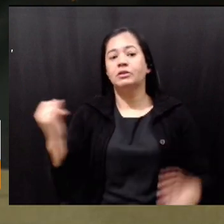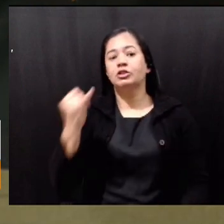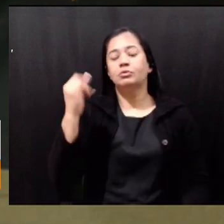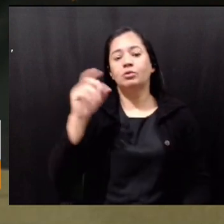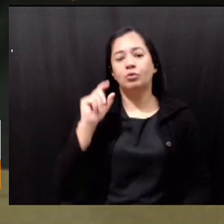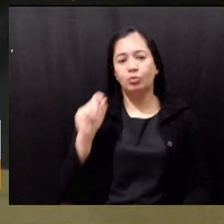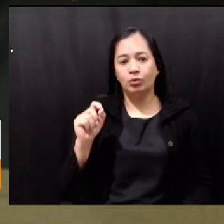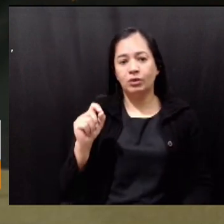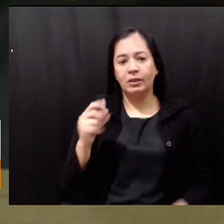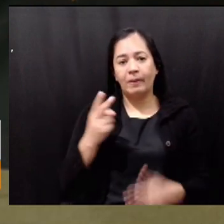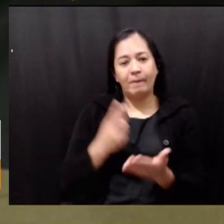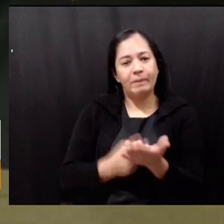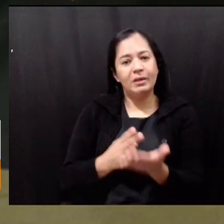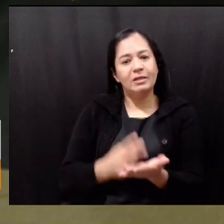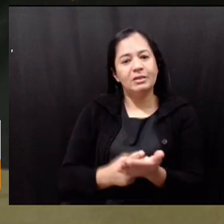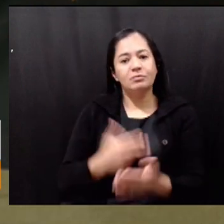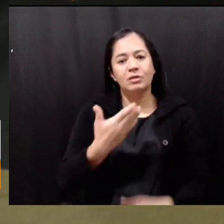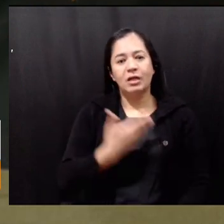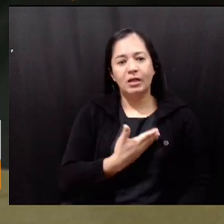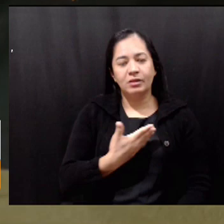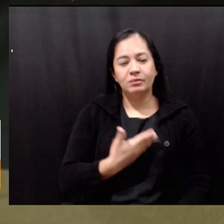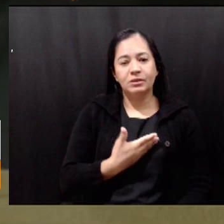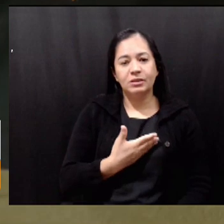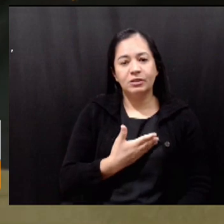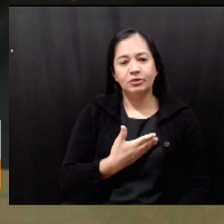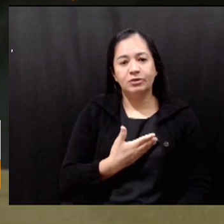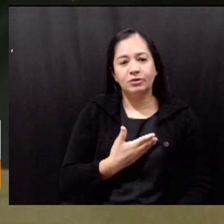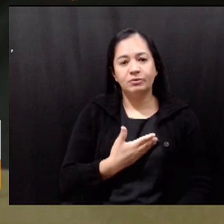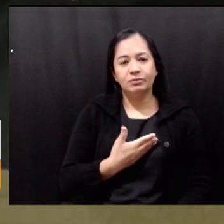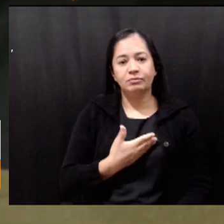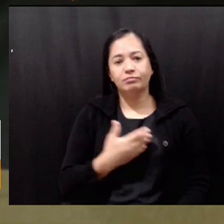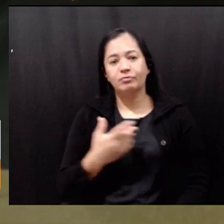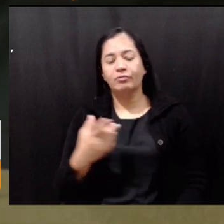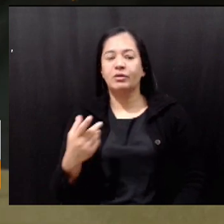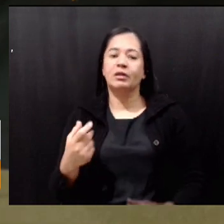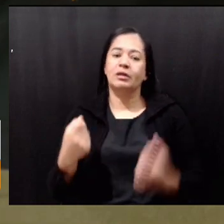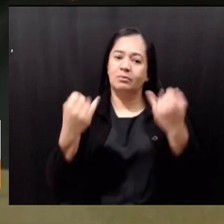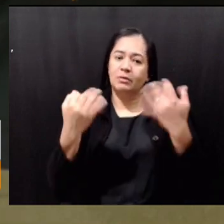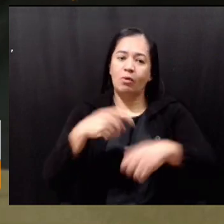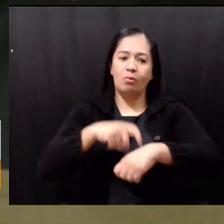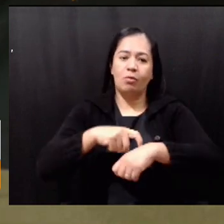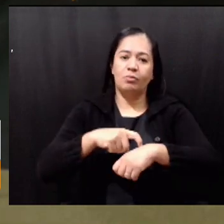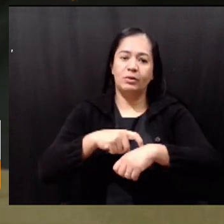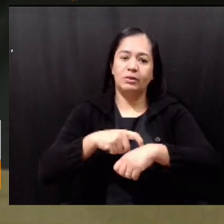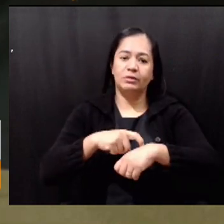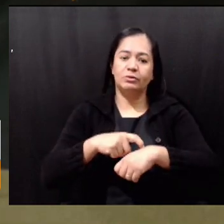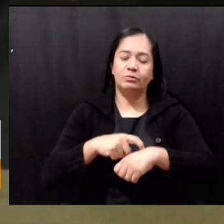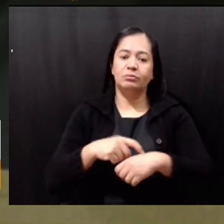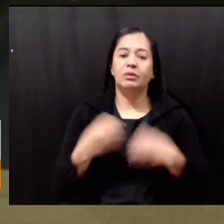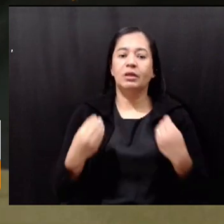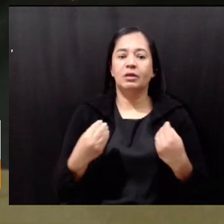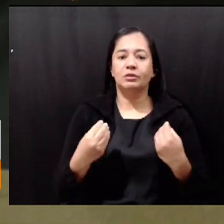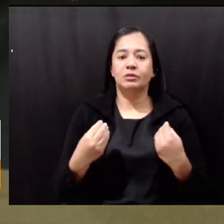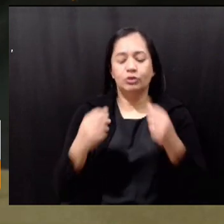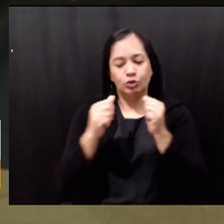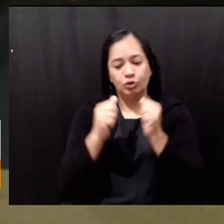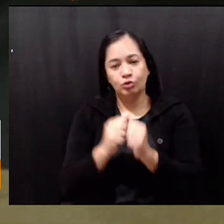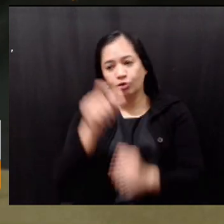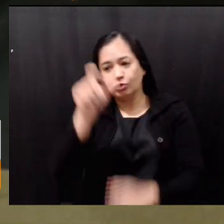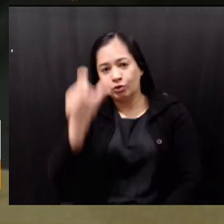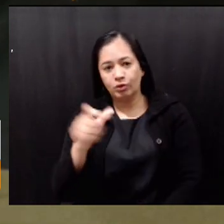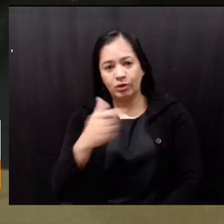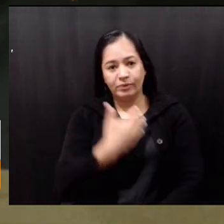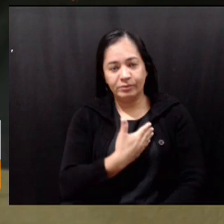essa amizade de baixa manutenção, que você retire aí um momento para poder estar junto com essa tua amizade, com essa pessoa que